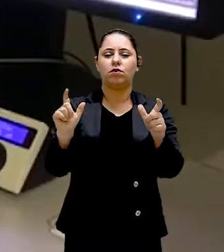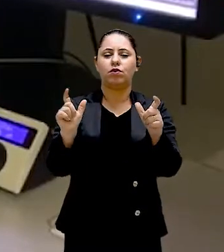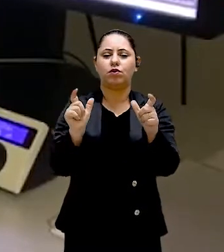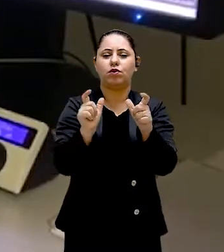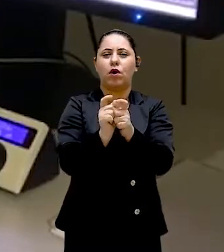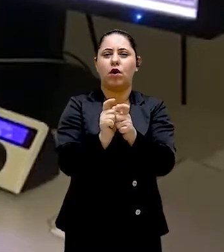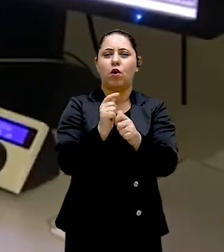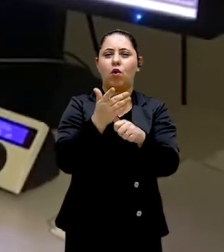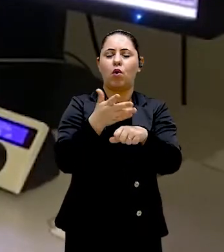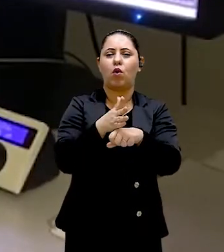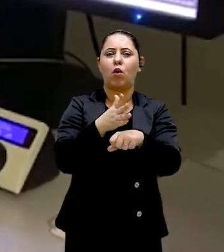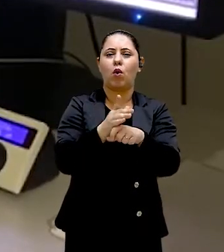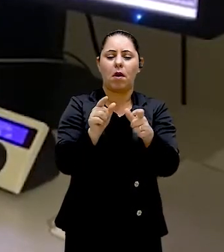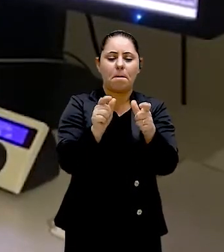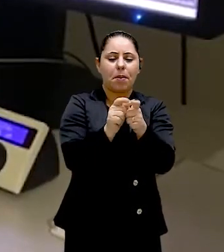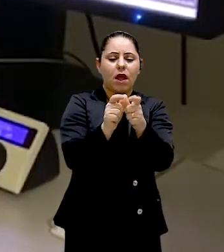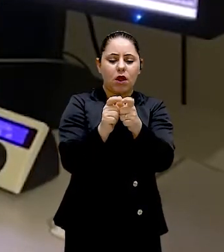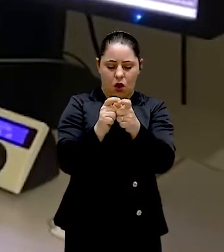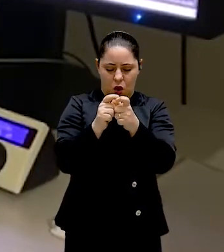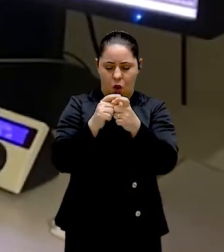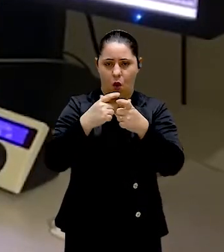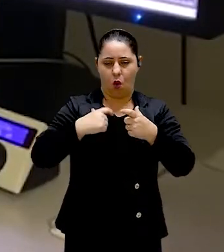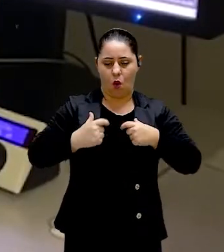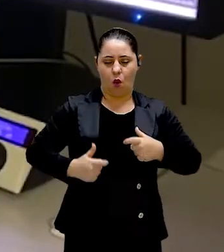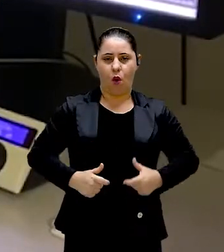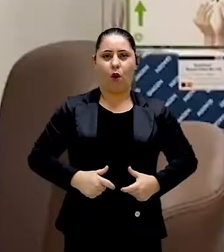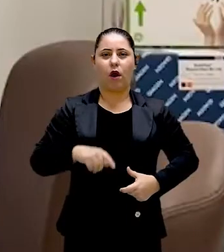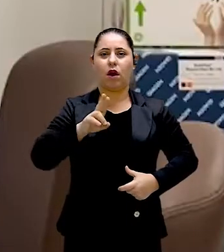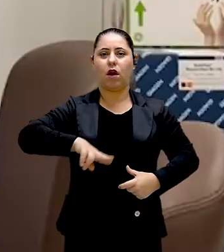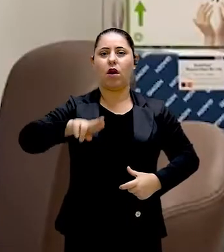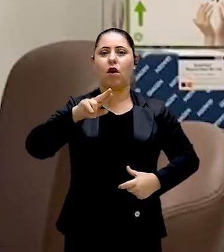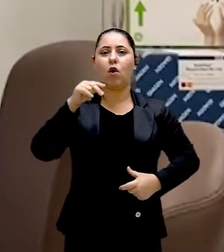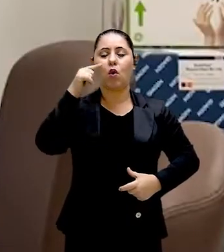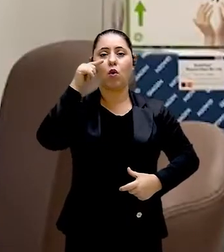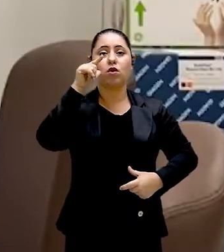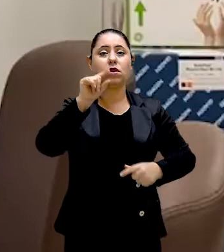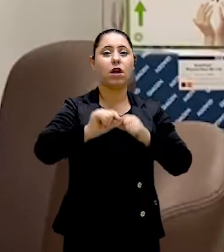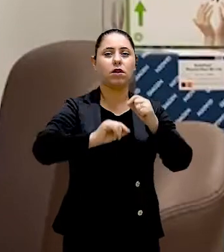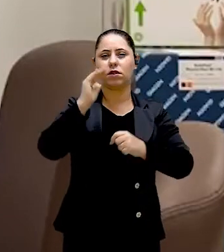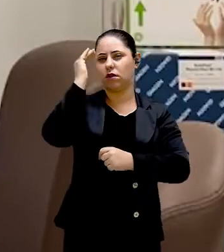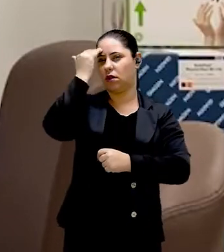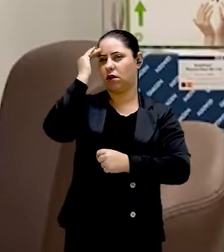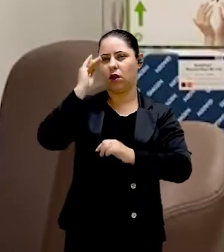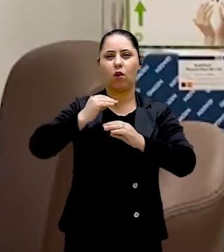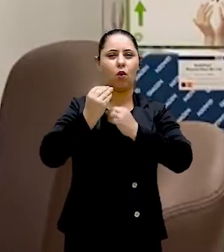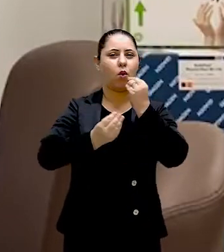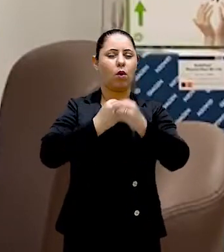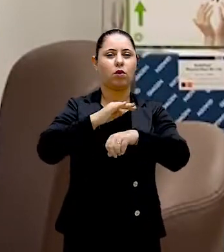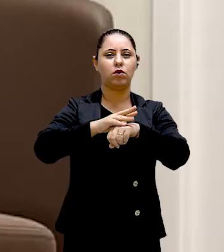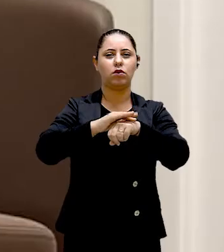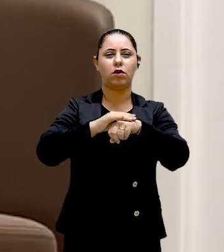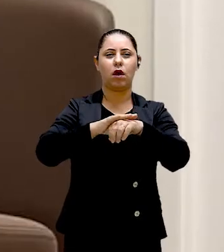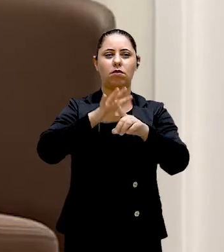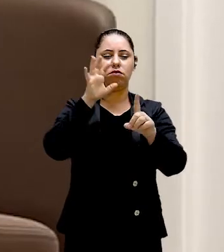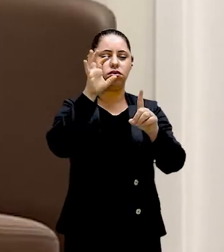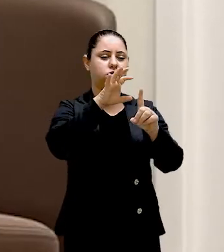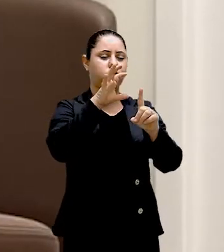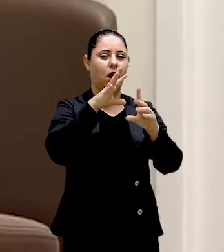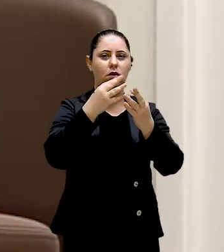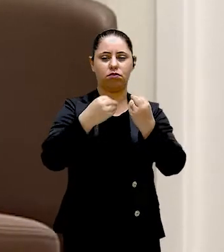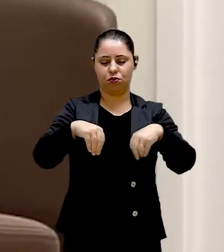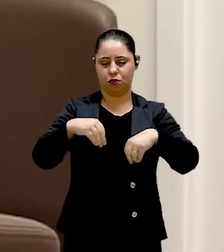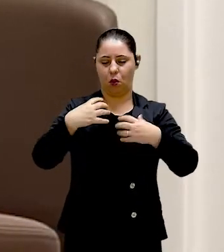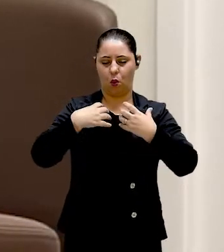mini-órgãos. Através dos organoides, ela consegue compreender como determinada doença afeta o organismo, de maneira